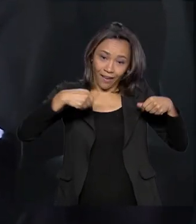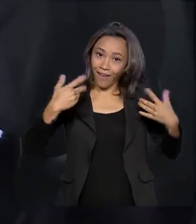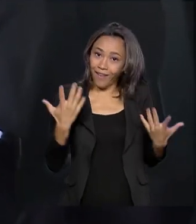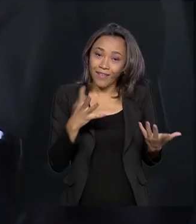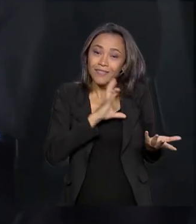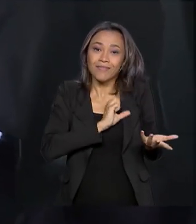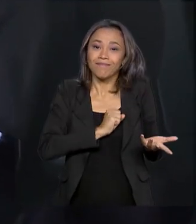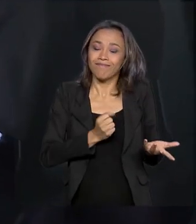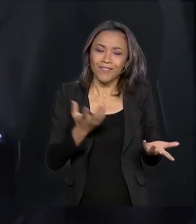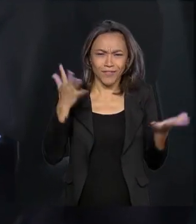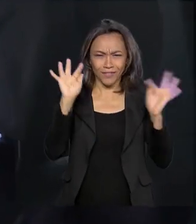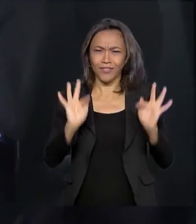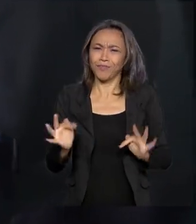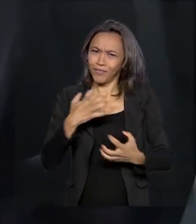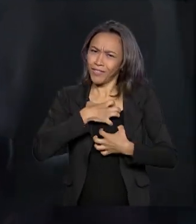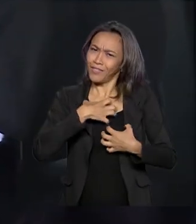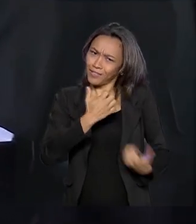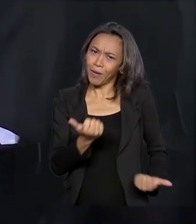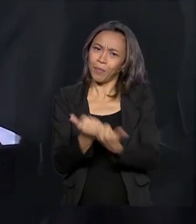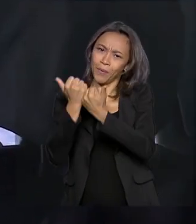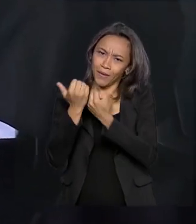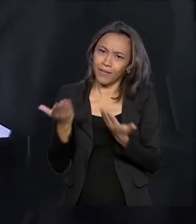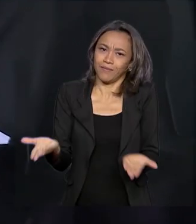e a gente fica feliz em contribuir na missão como um todo.